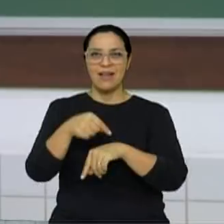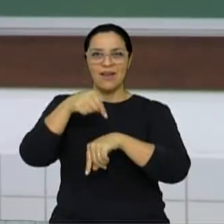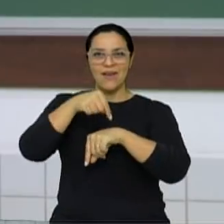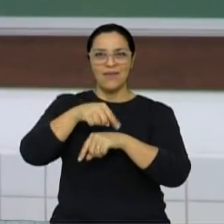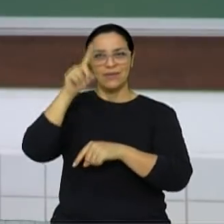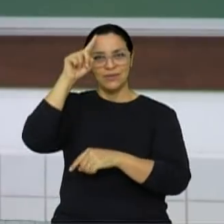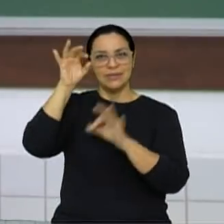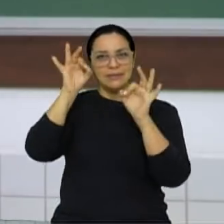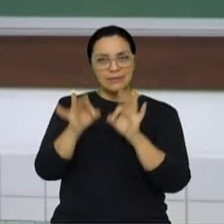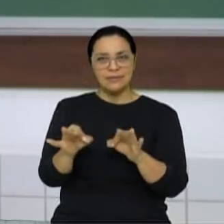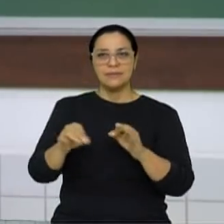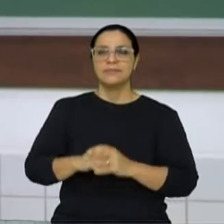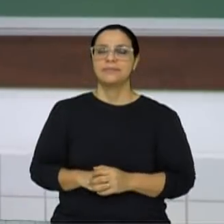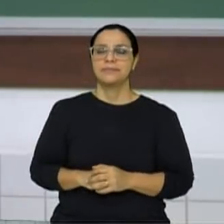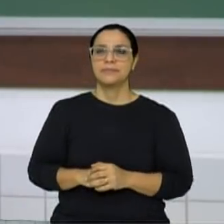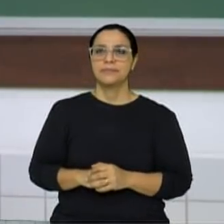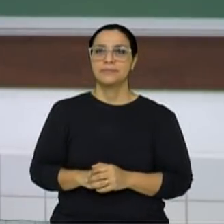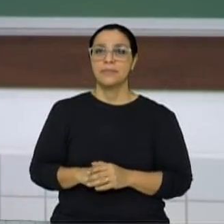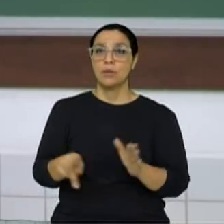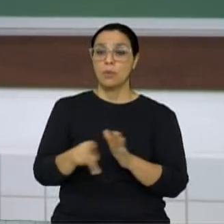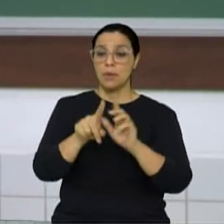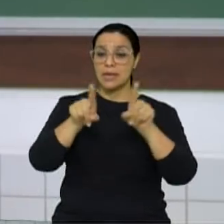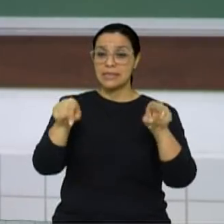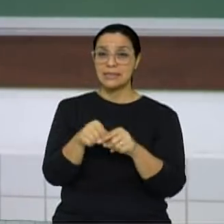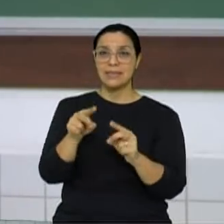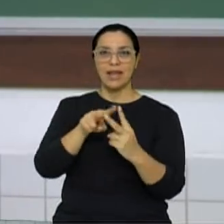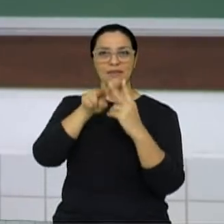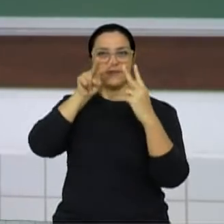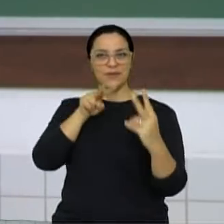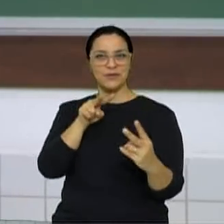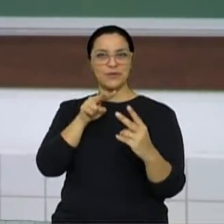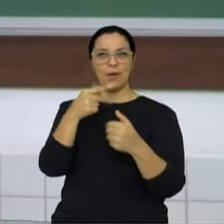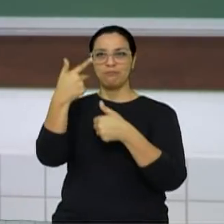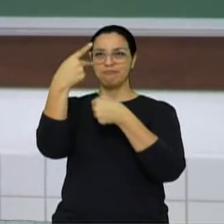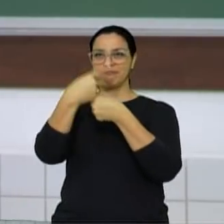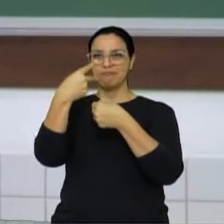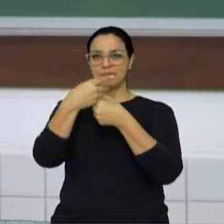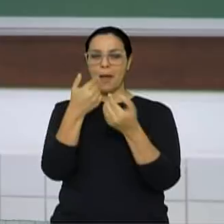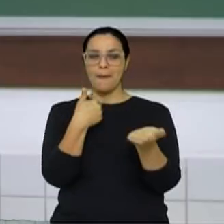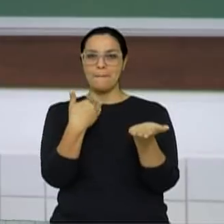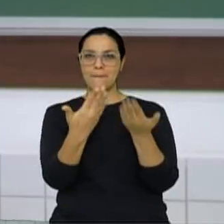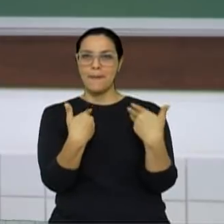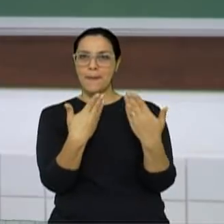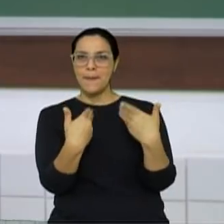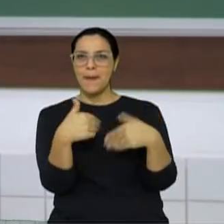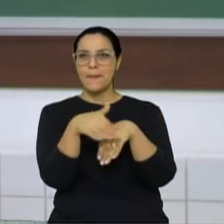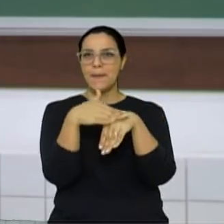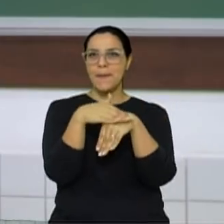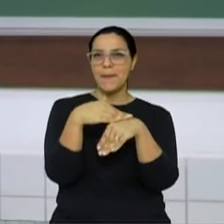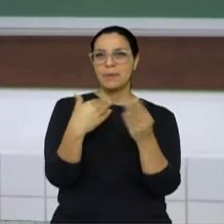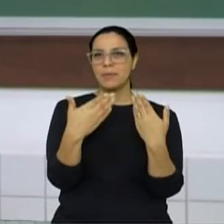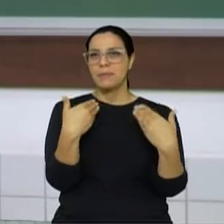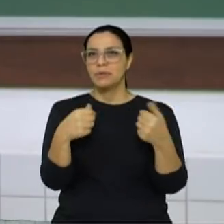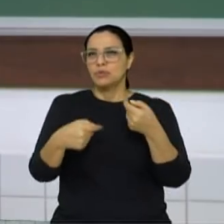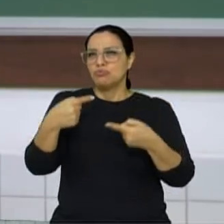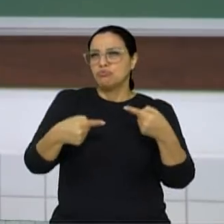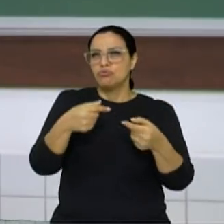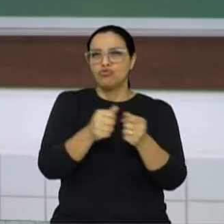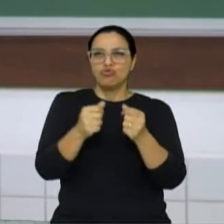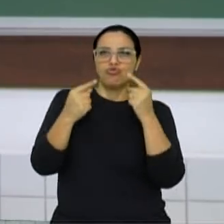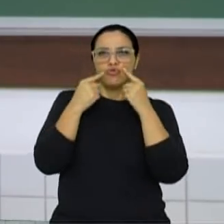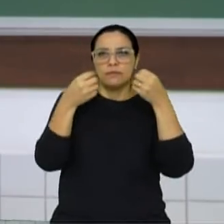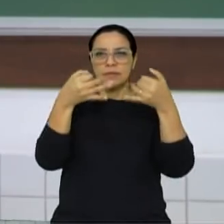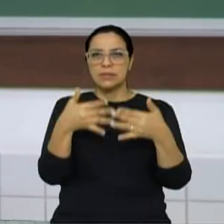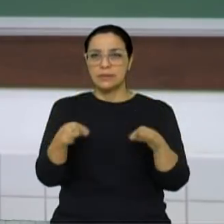naquele dia, né? Através de uma sala de aula virtual, para que ele possa, né, ter aquele bate-papo com você, tirar as